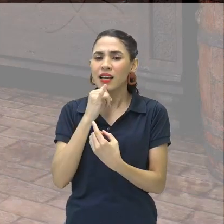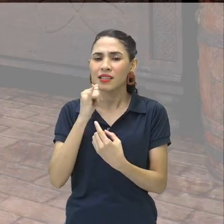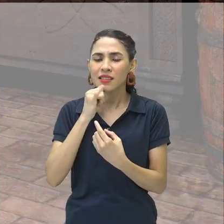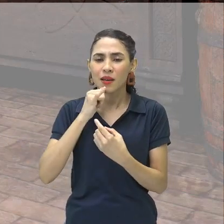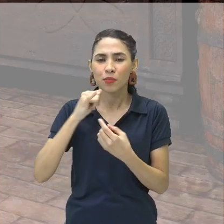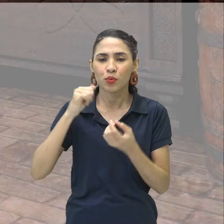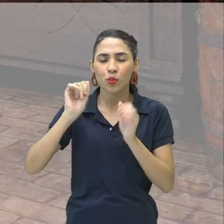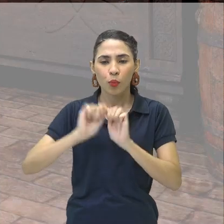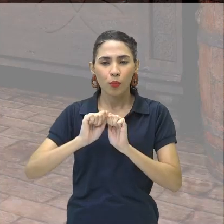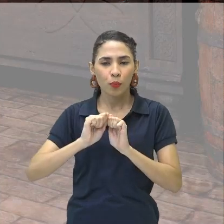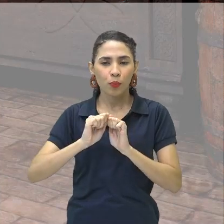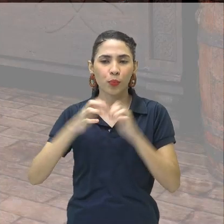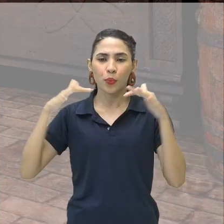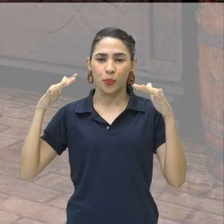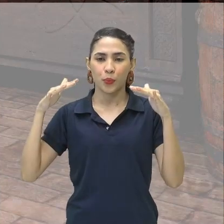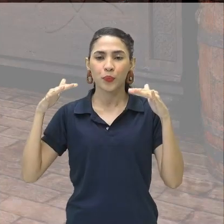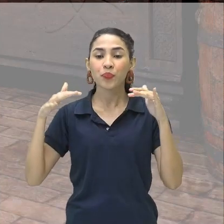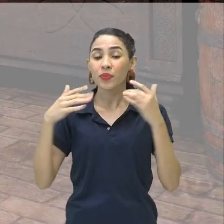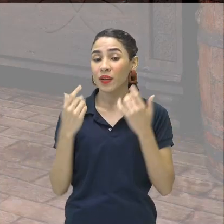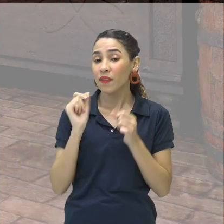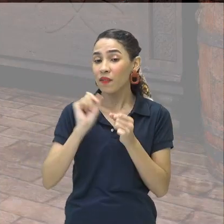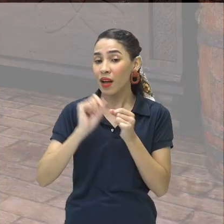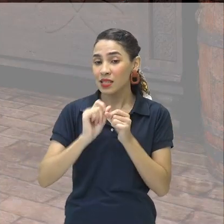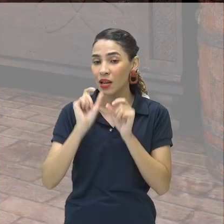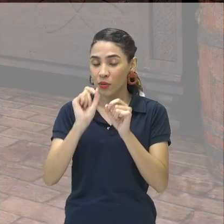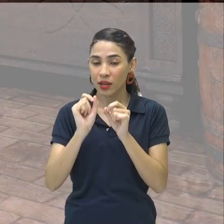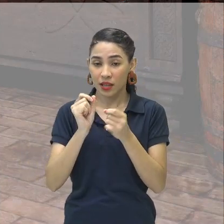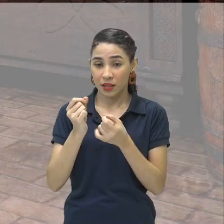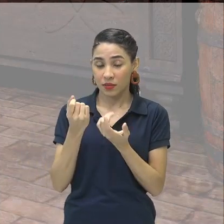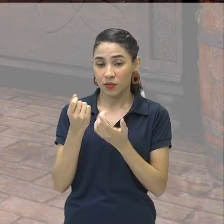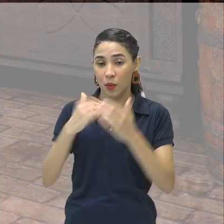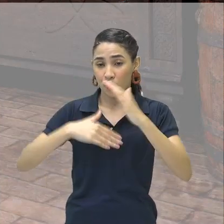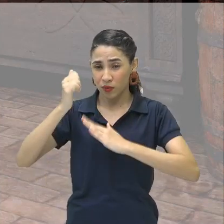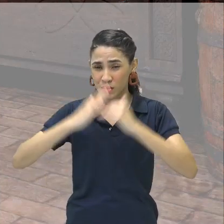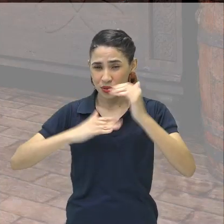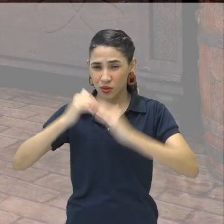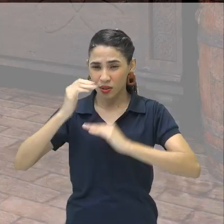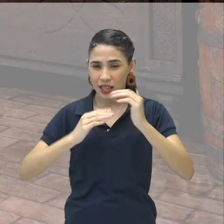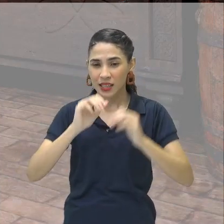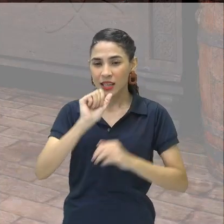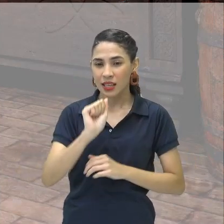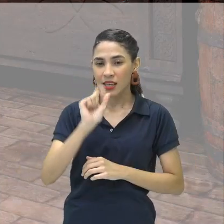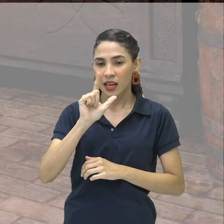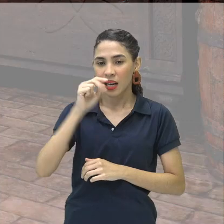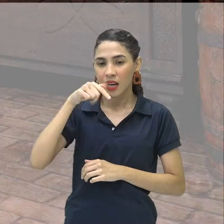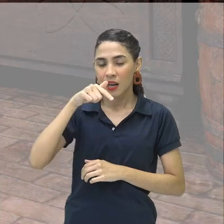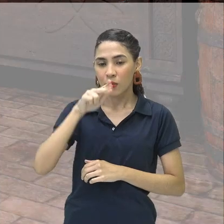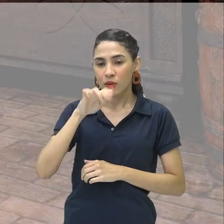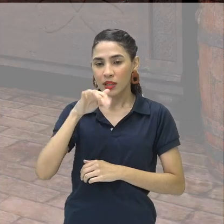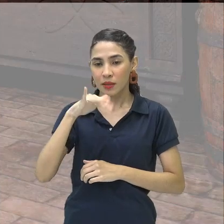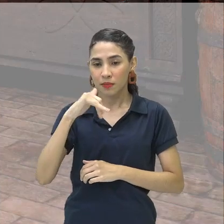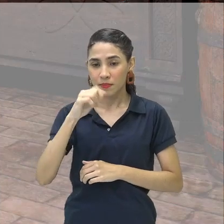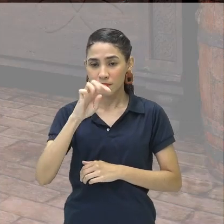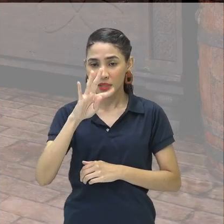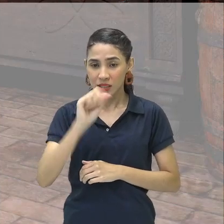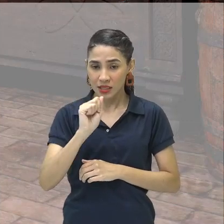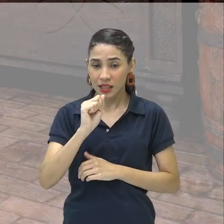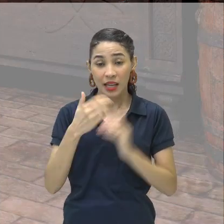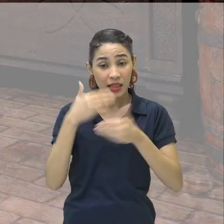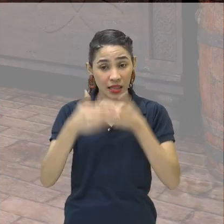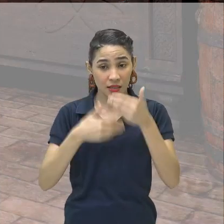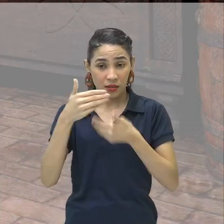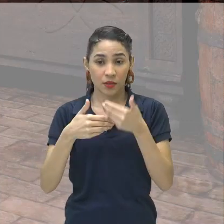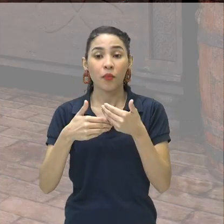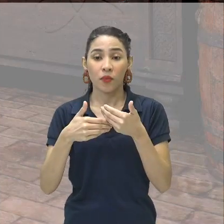magia, né, que fazia com que esses estudiosos, os alquimistas, desenvolvessem, né, os processos, e